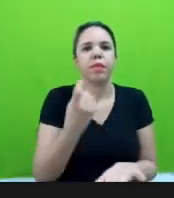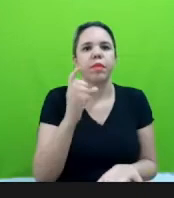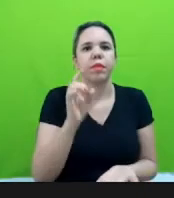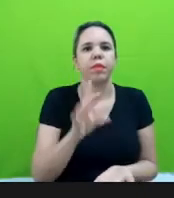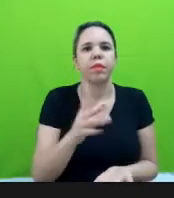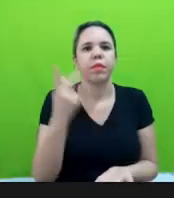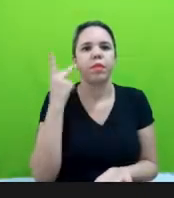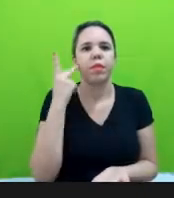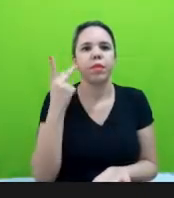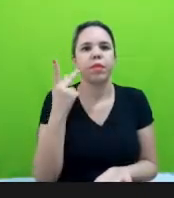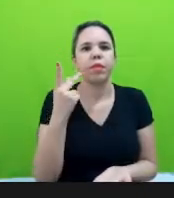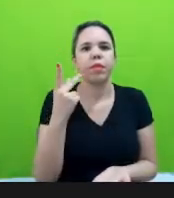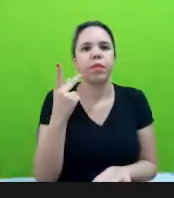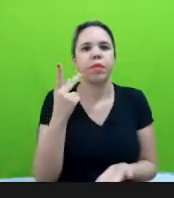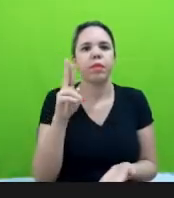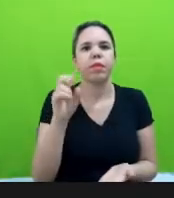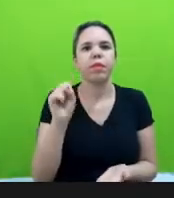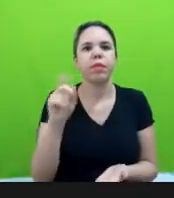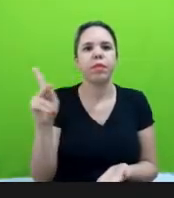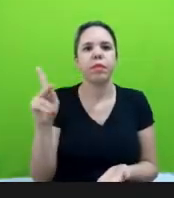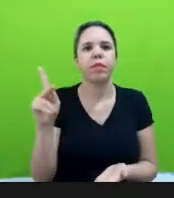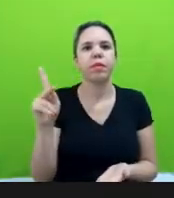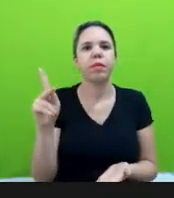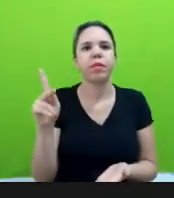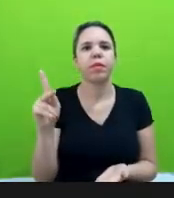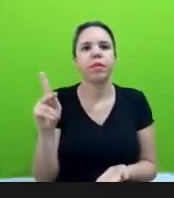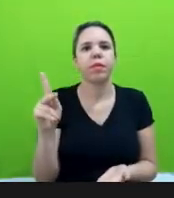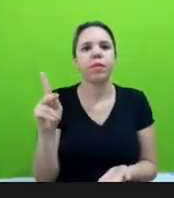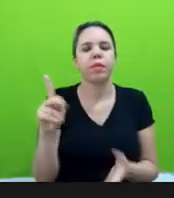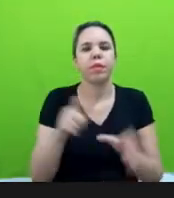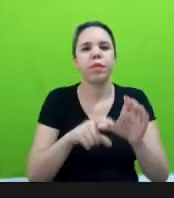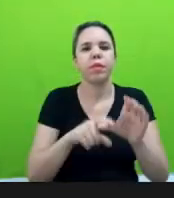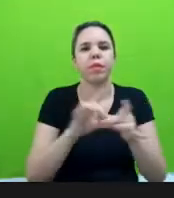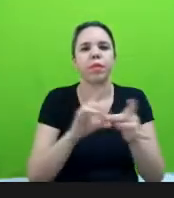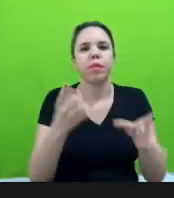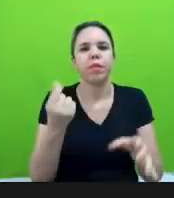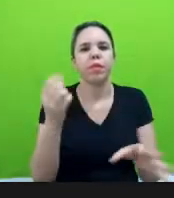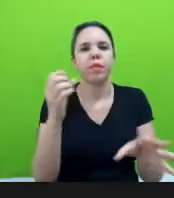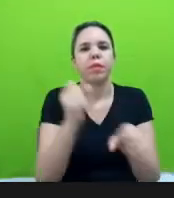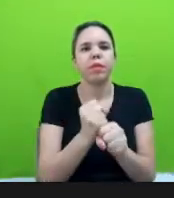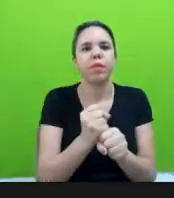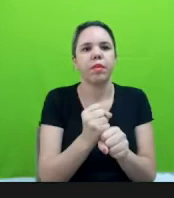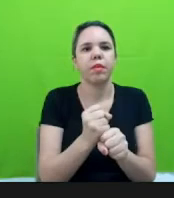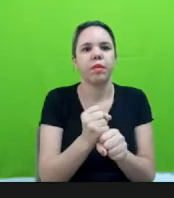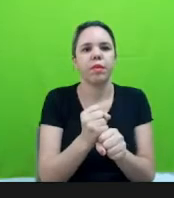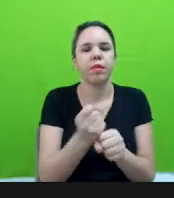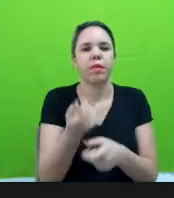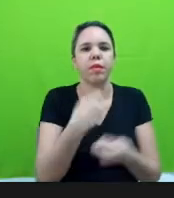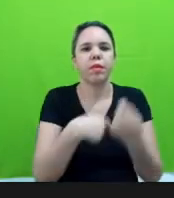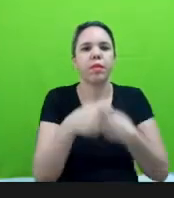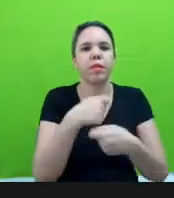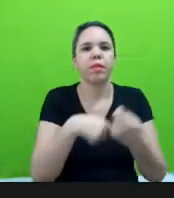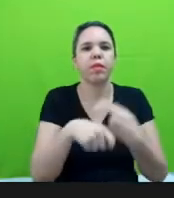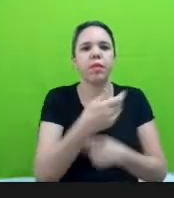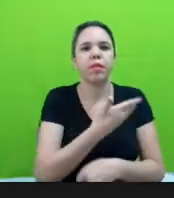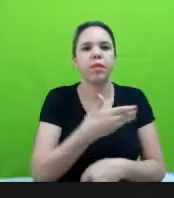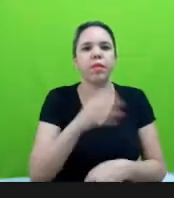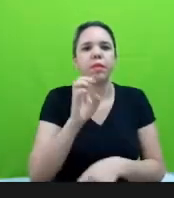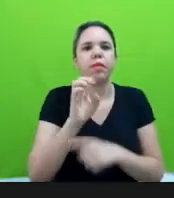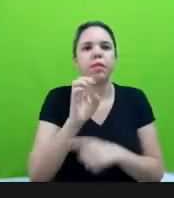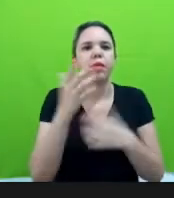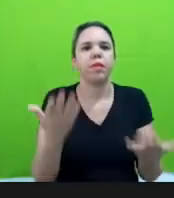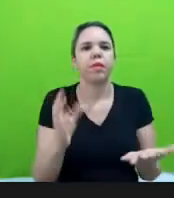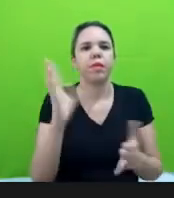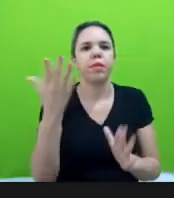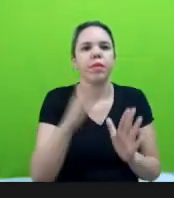digamos, apesar da USP, em que pese a USP ter sua independência financeira, ter sua independência administrativa, uma universidade estadual, então isso acontece até